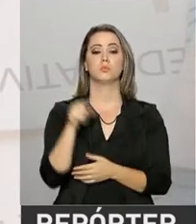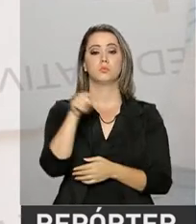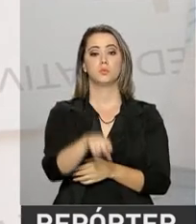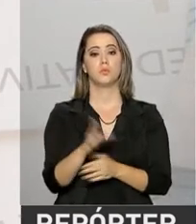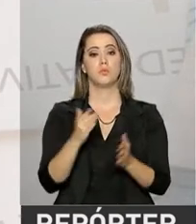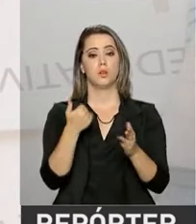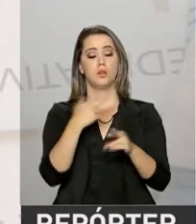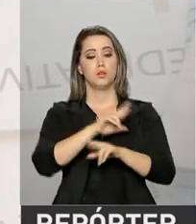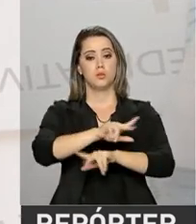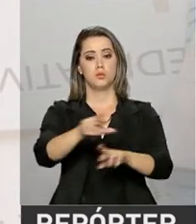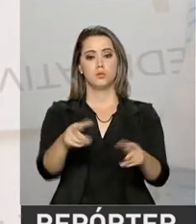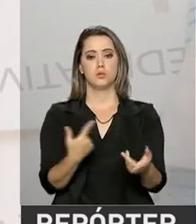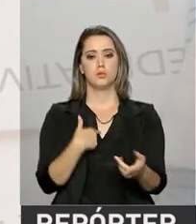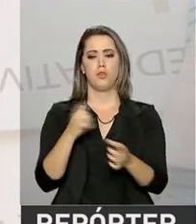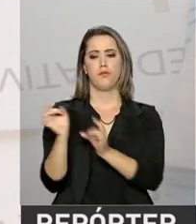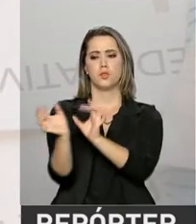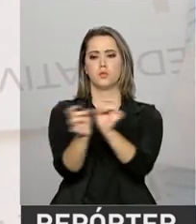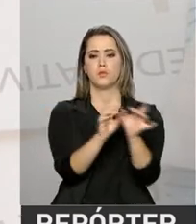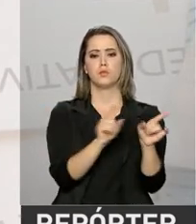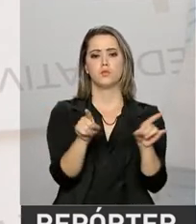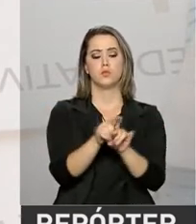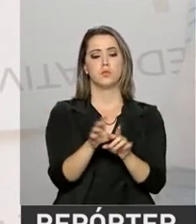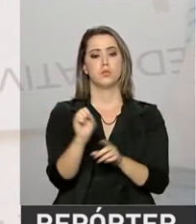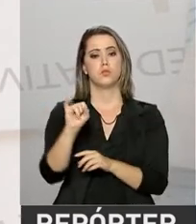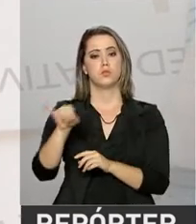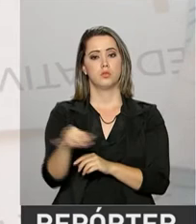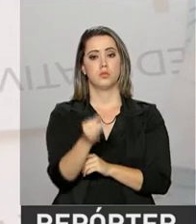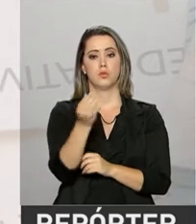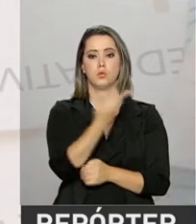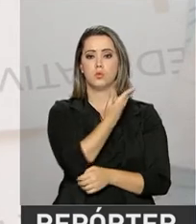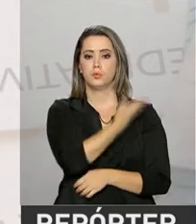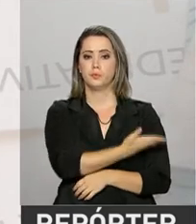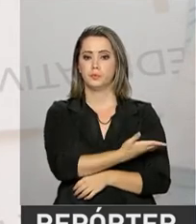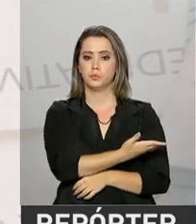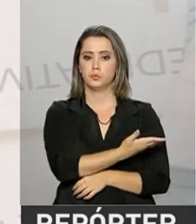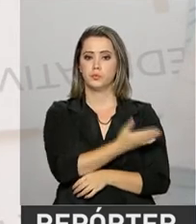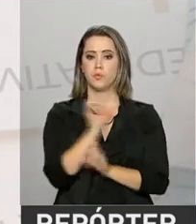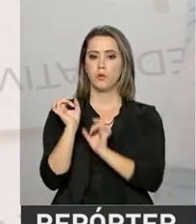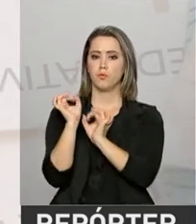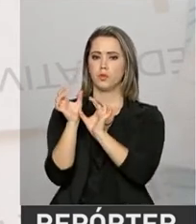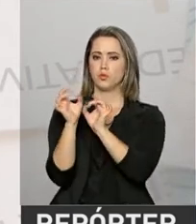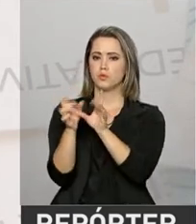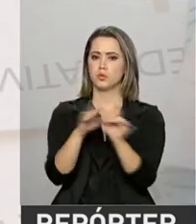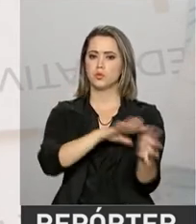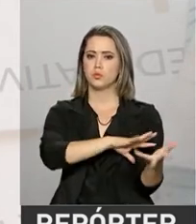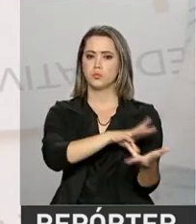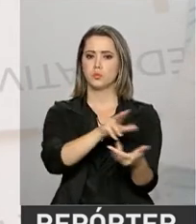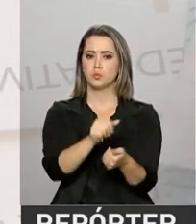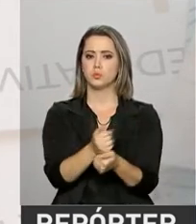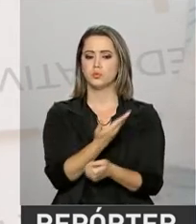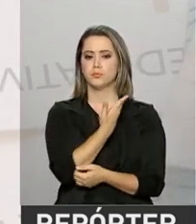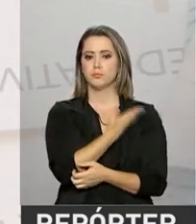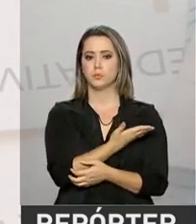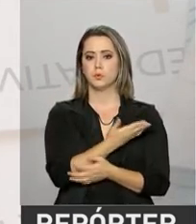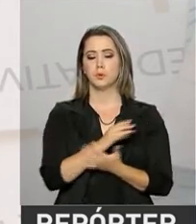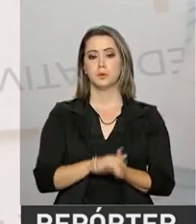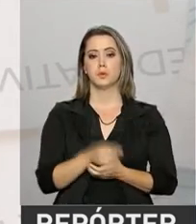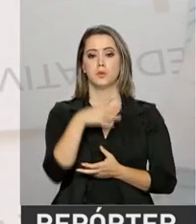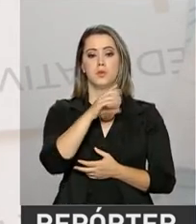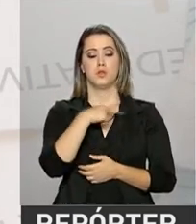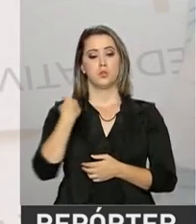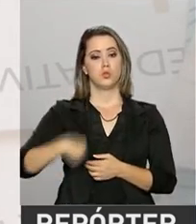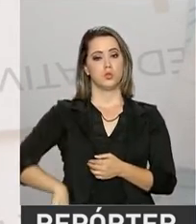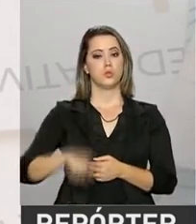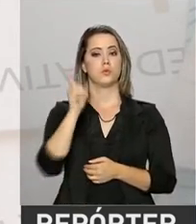entre os produtos que o brasil mais exporta estão soja em grão petróleo em bruto celulose e veículos de carga china estados